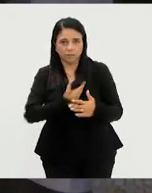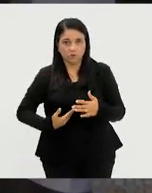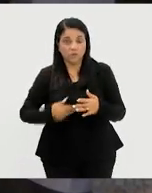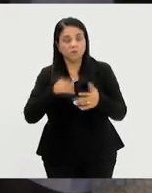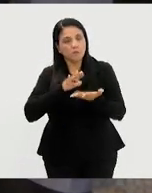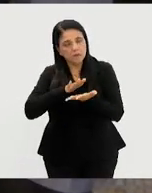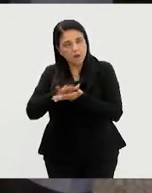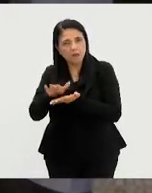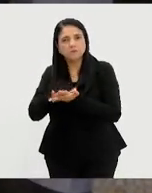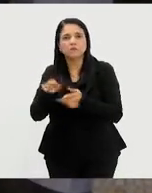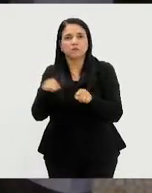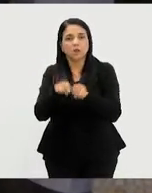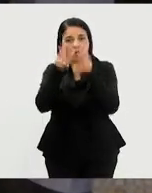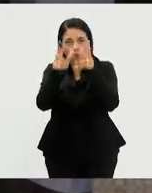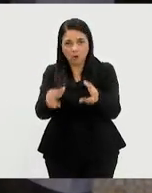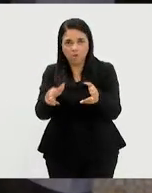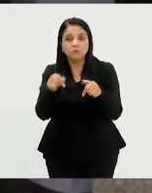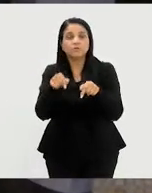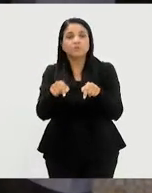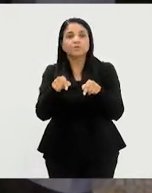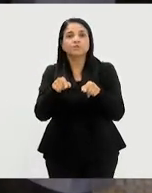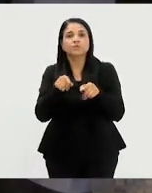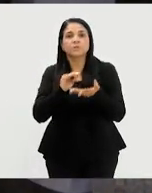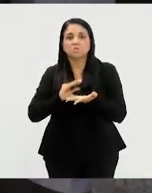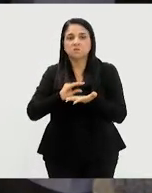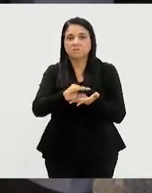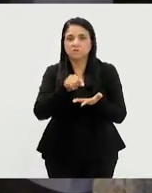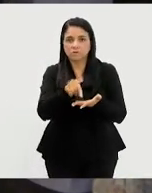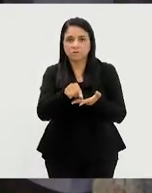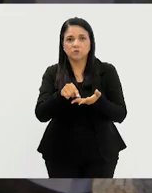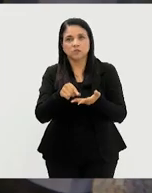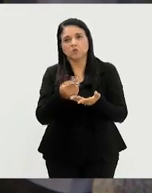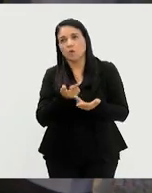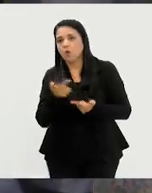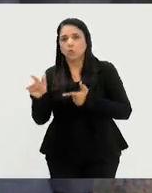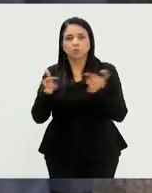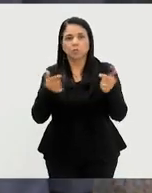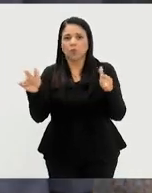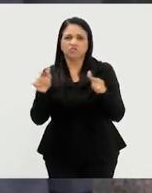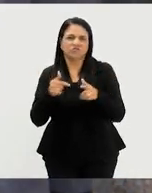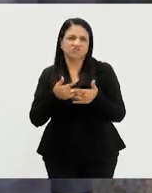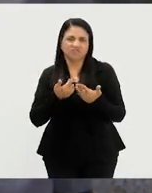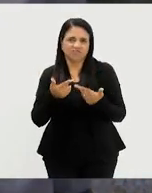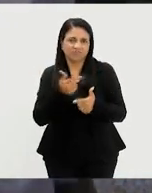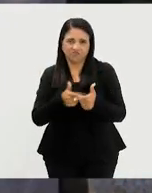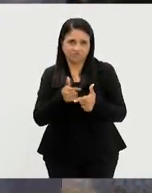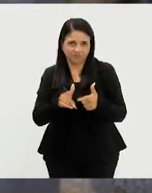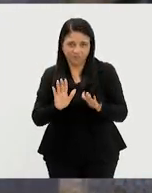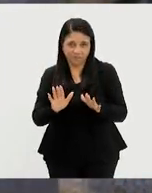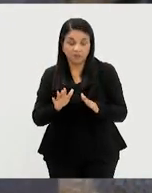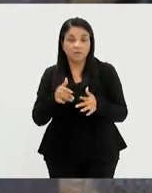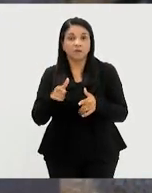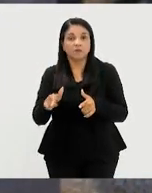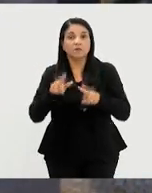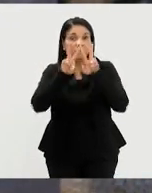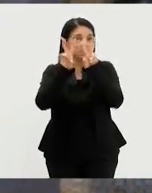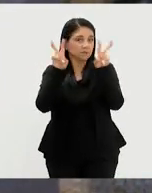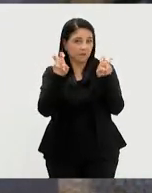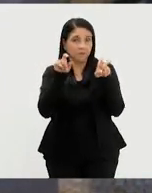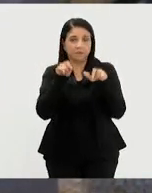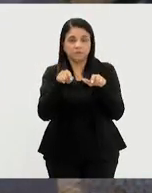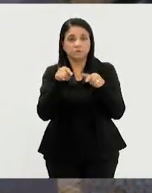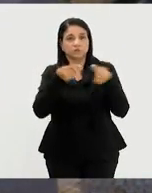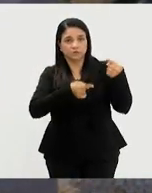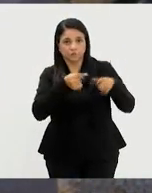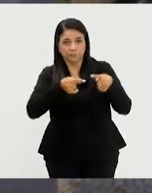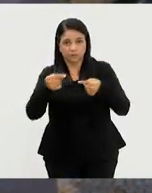forma e não com outra promoção de obras os outr ou outras questões levantando esse tema tia Ju você